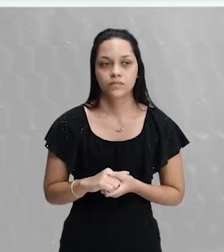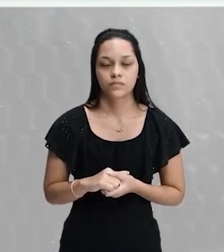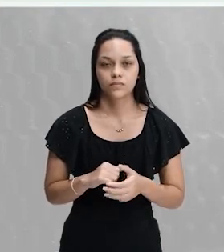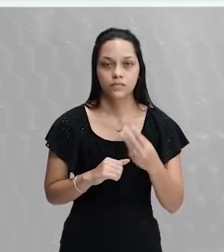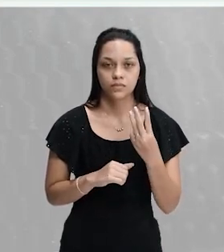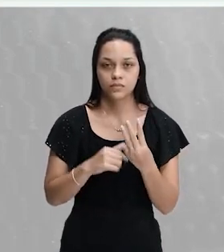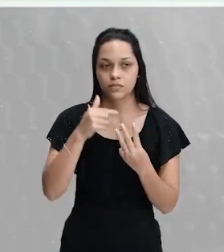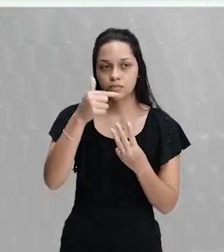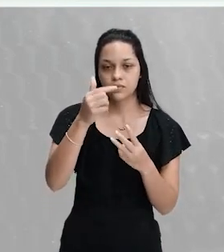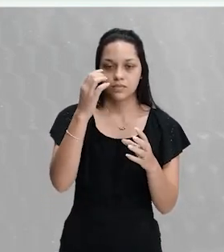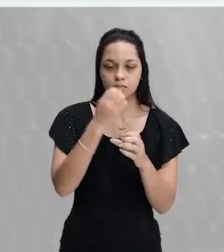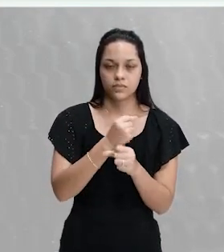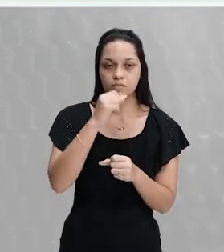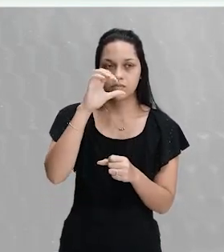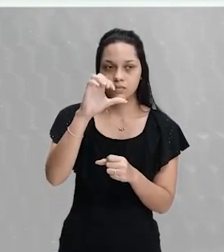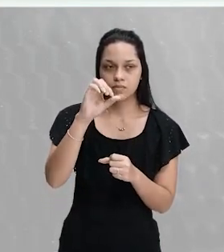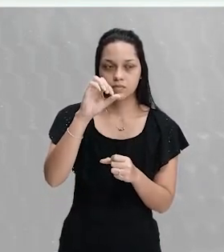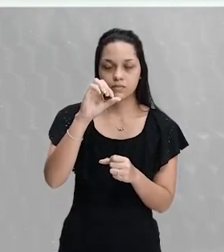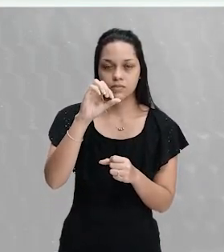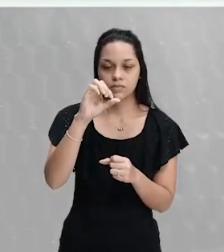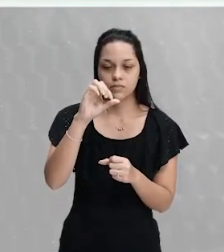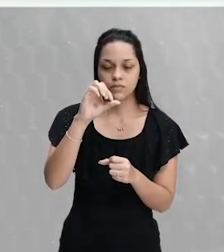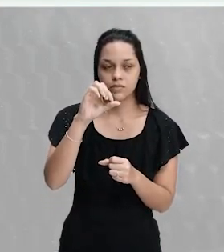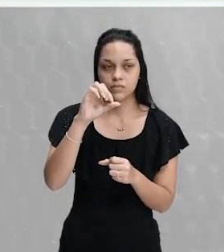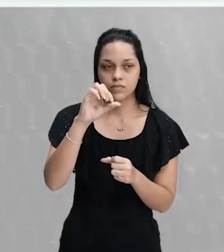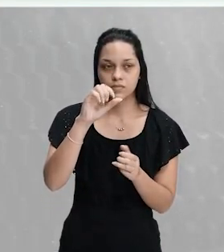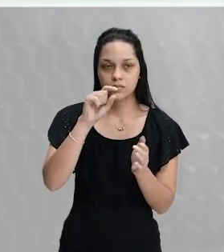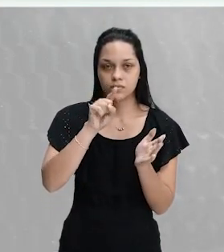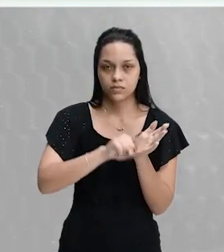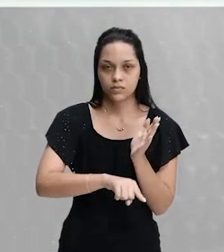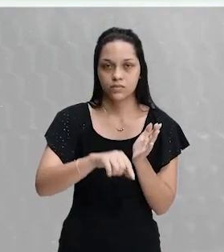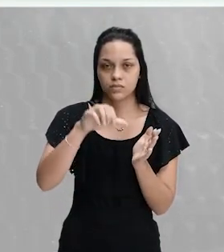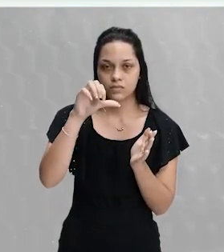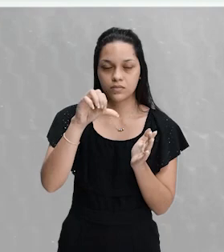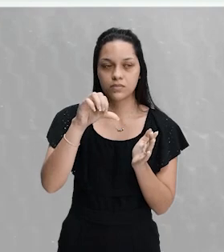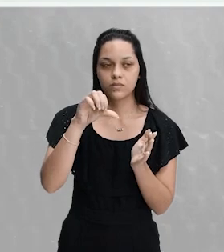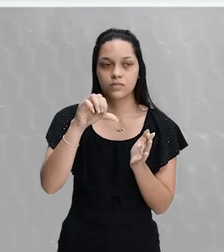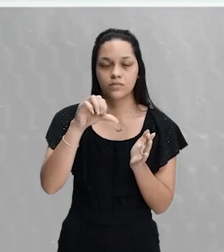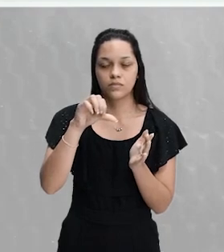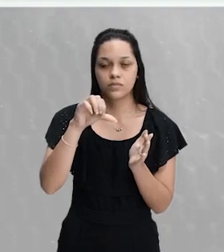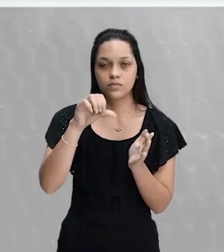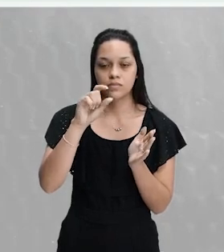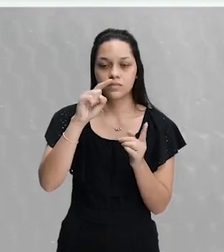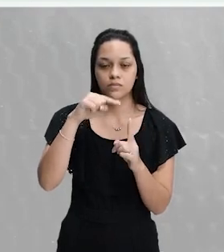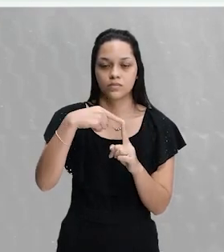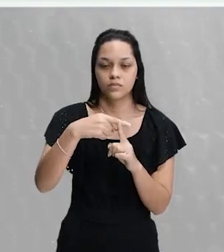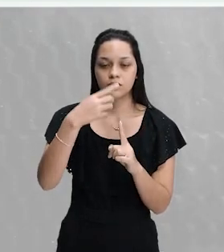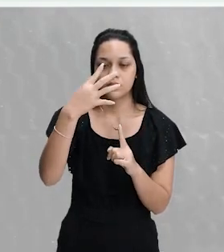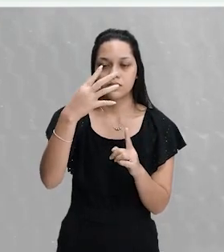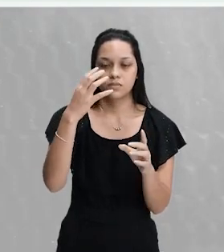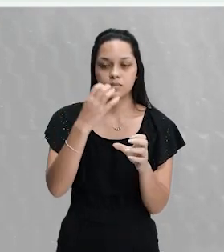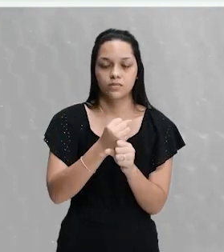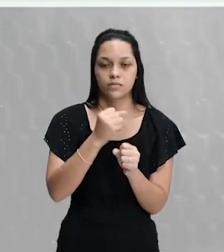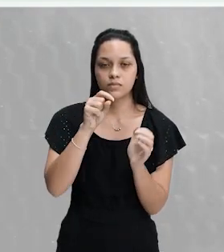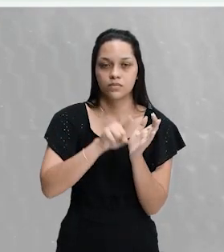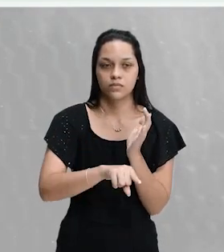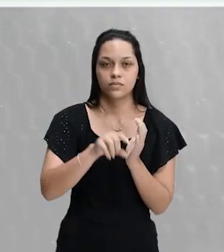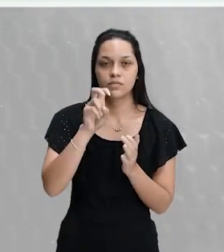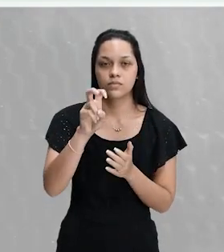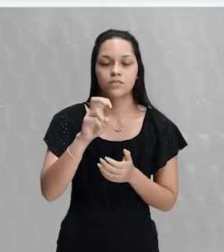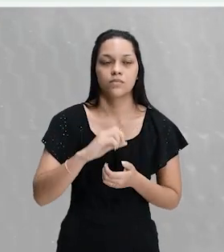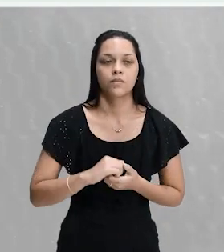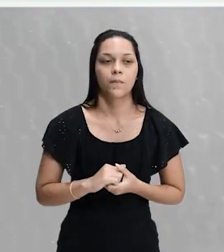3 ao quadrado dá 9, né? 9 com menos fica menos 9. Menos 9 mais 4 vai dar menos